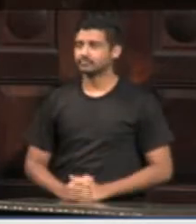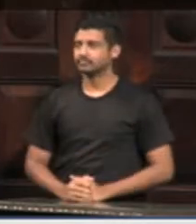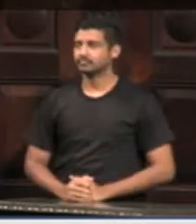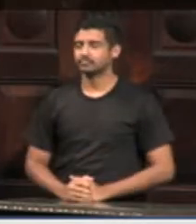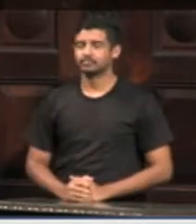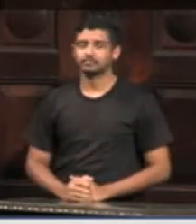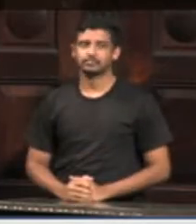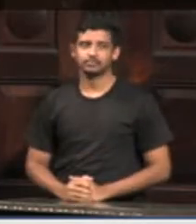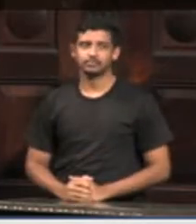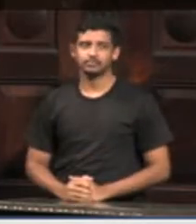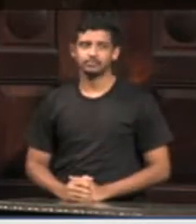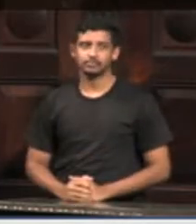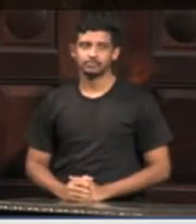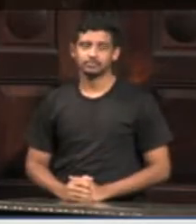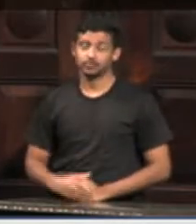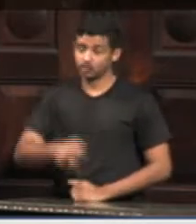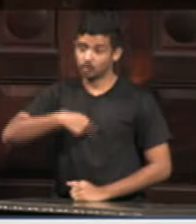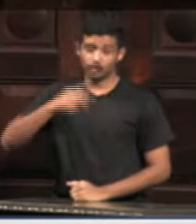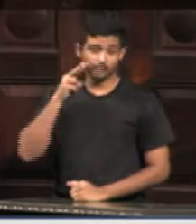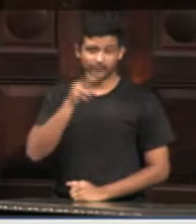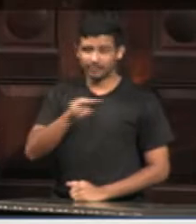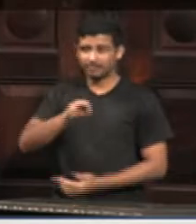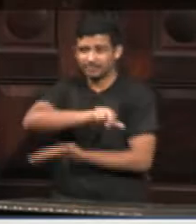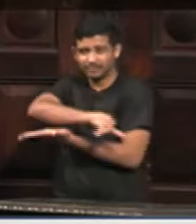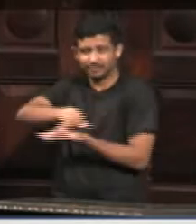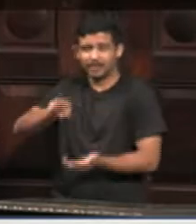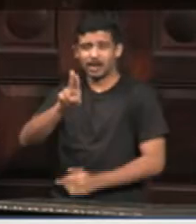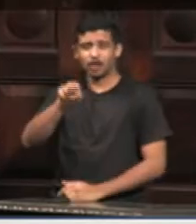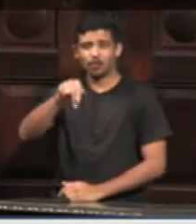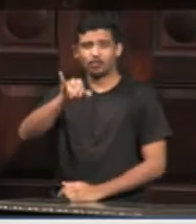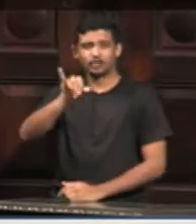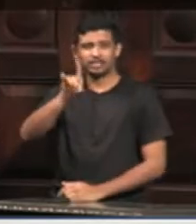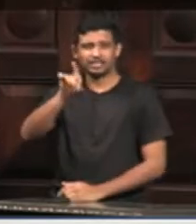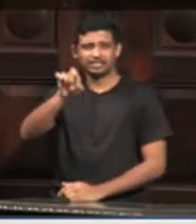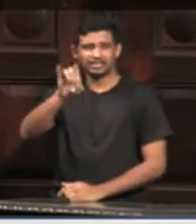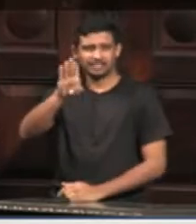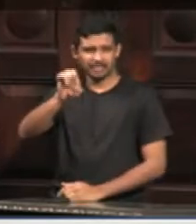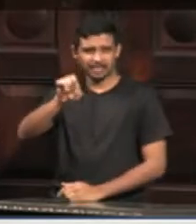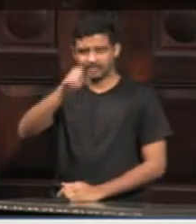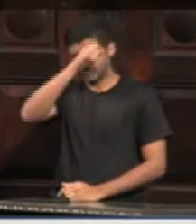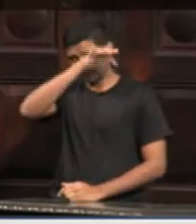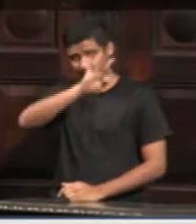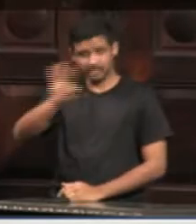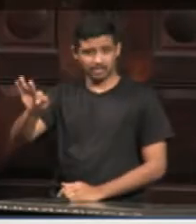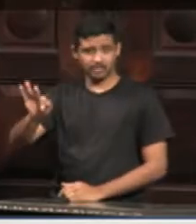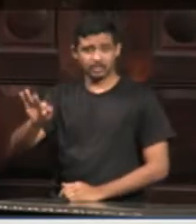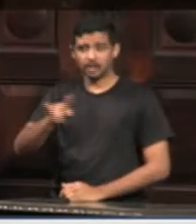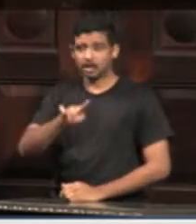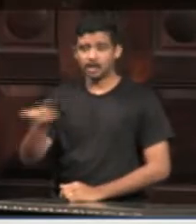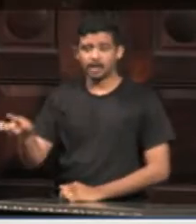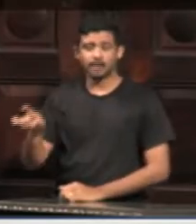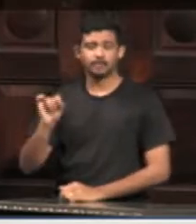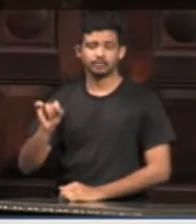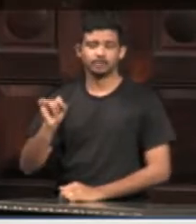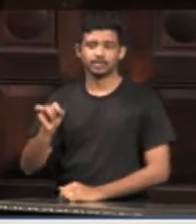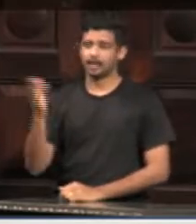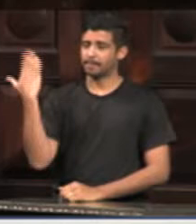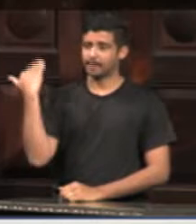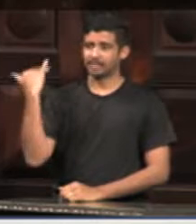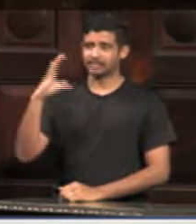As unidades federais e o Estado do Rio de Janeiro, por ter sido capital,